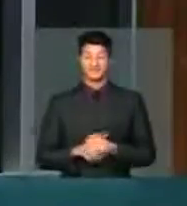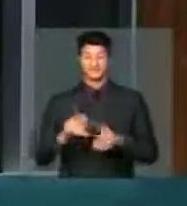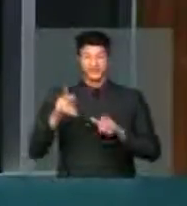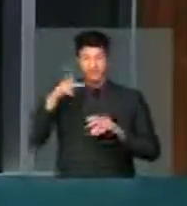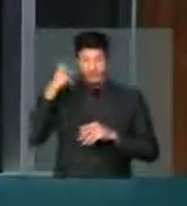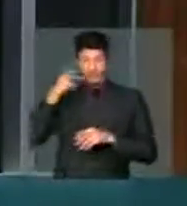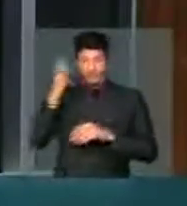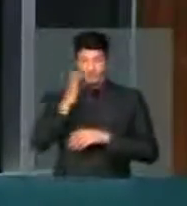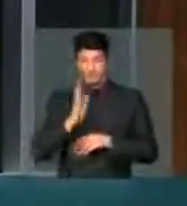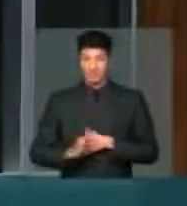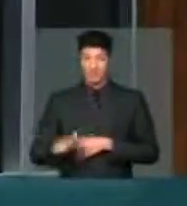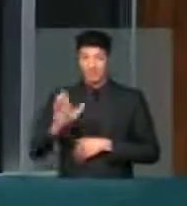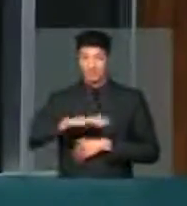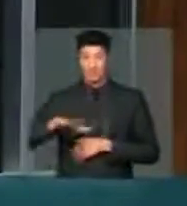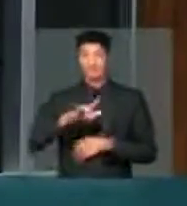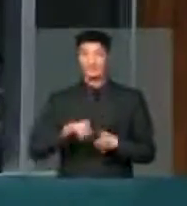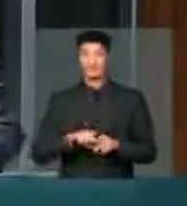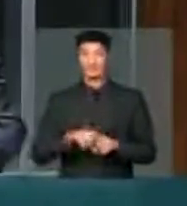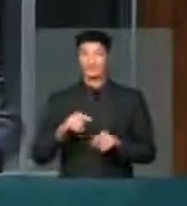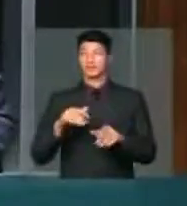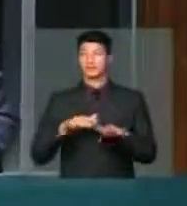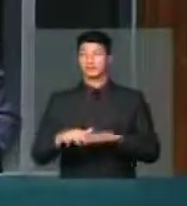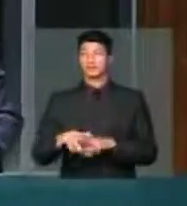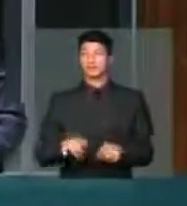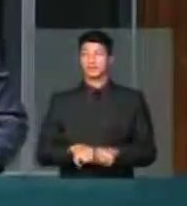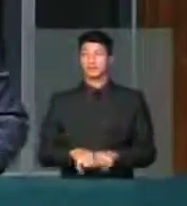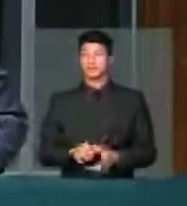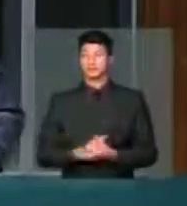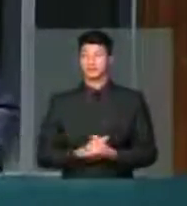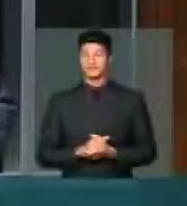parlamento brasileiro, estejamos movidos por